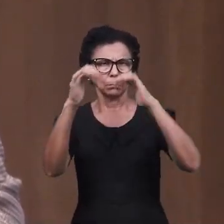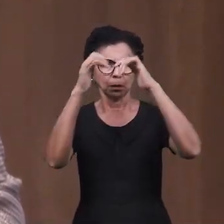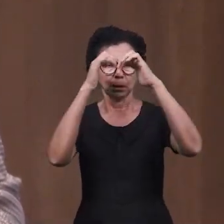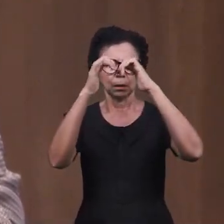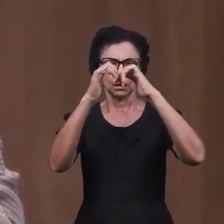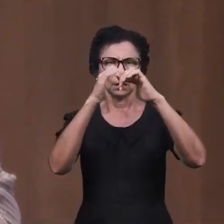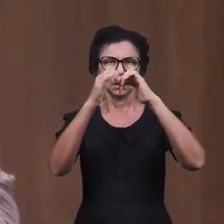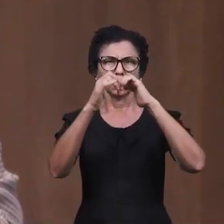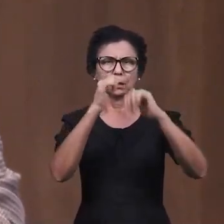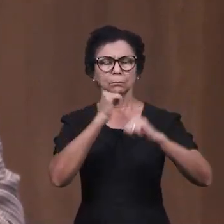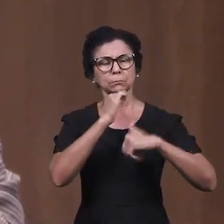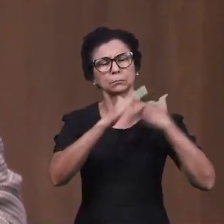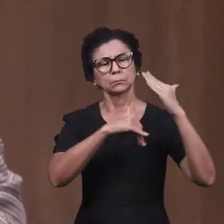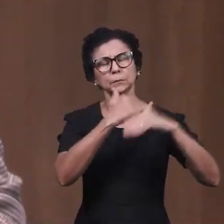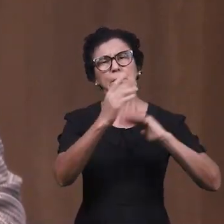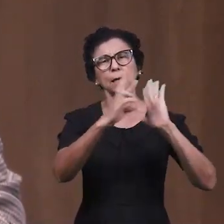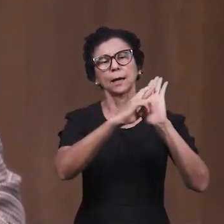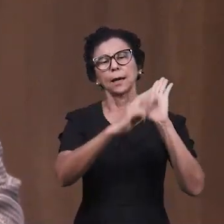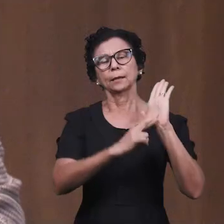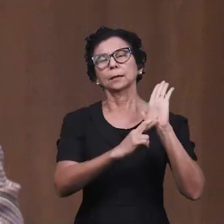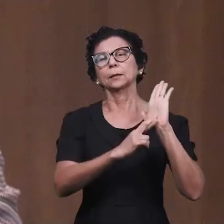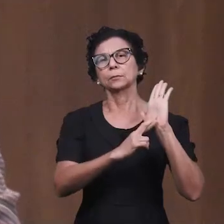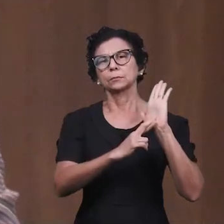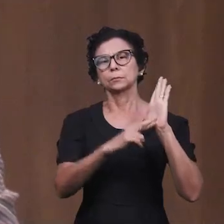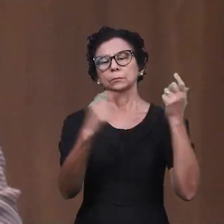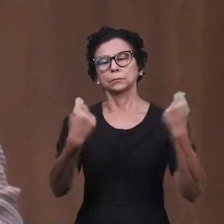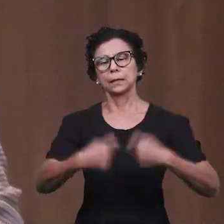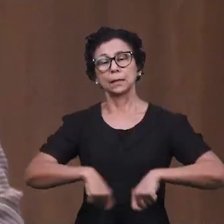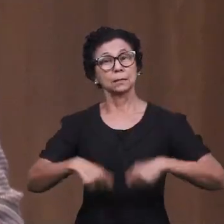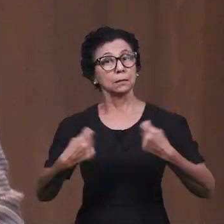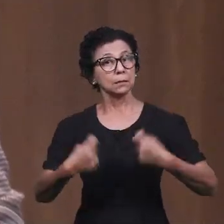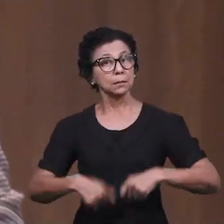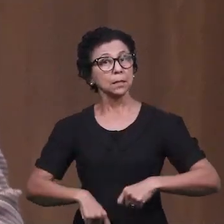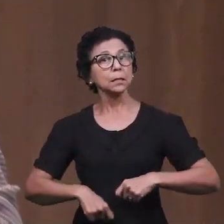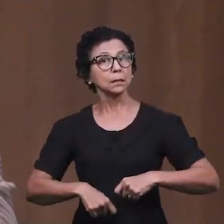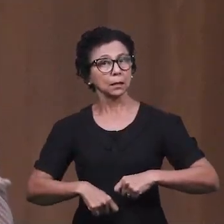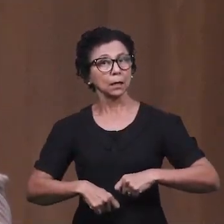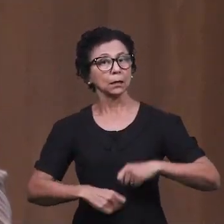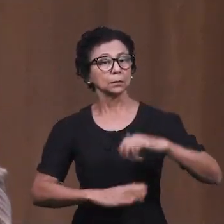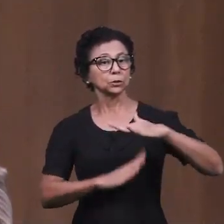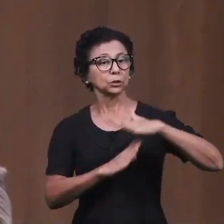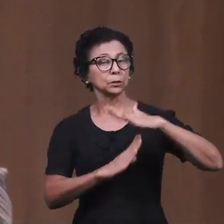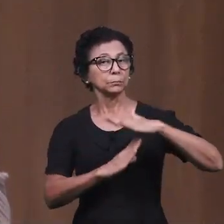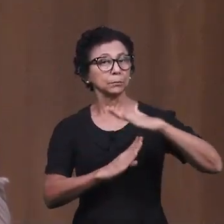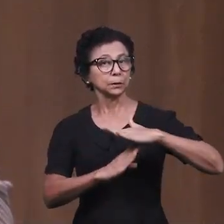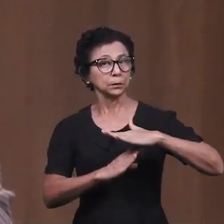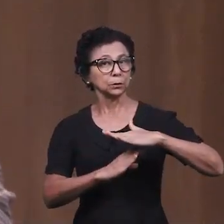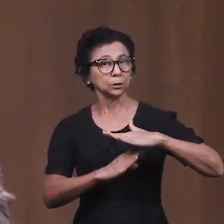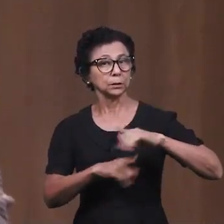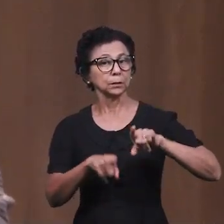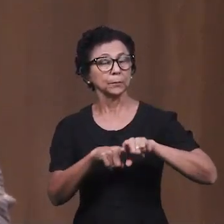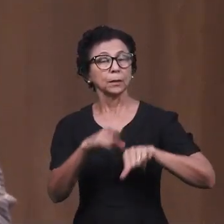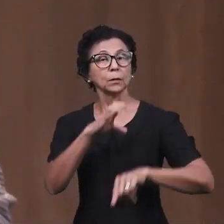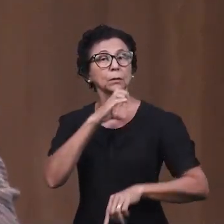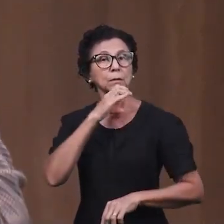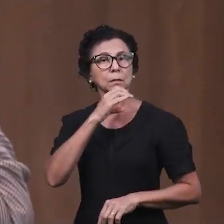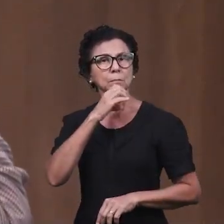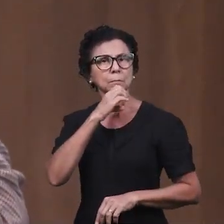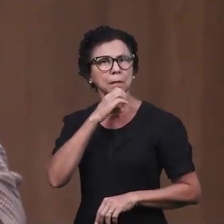cognitivamente necessitando de regra, né? Necessitando de conhecimento. Isso